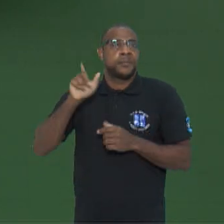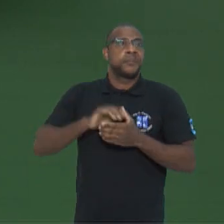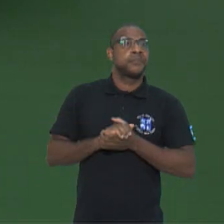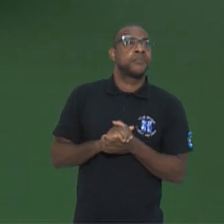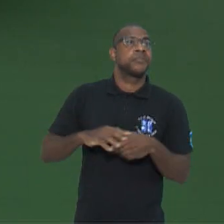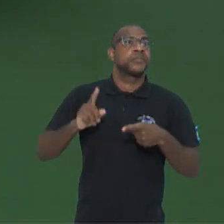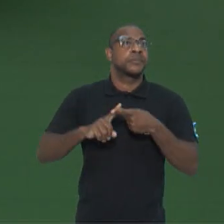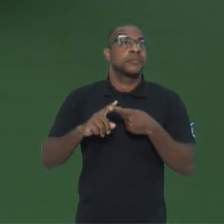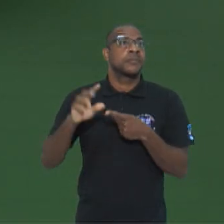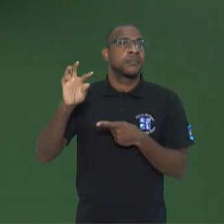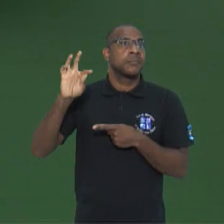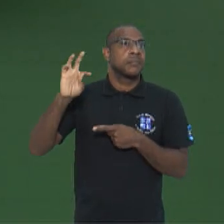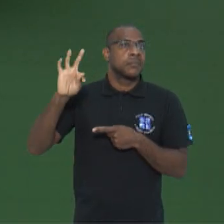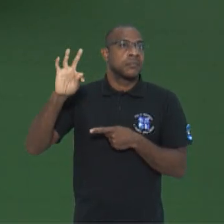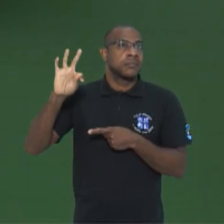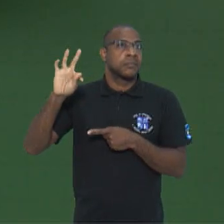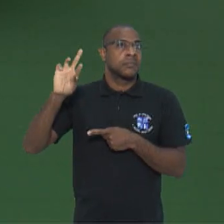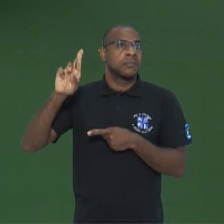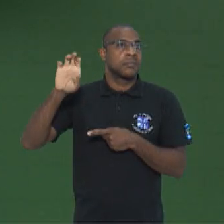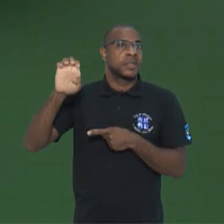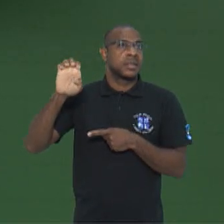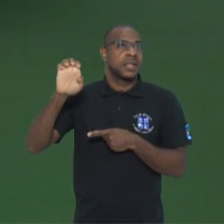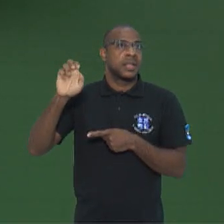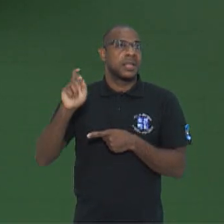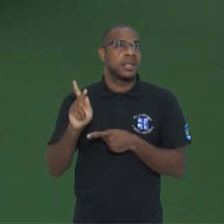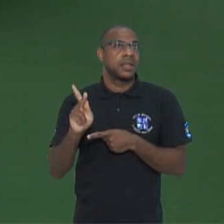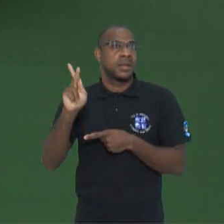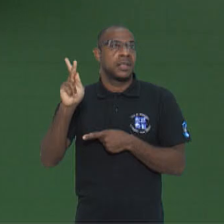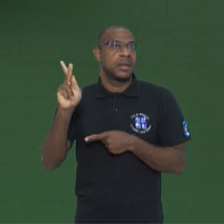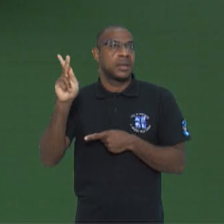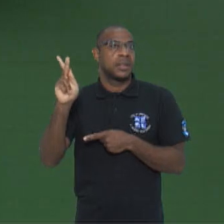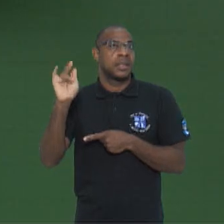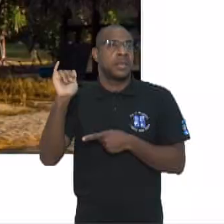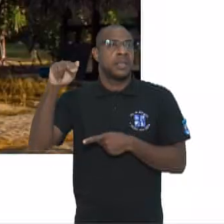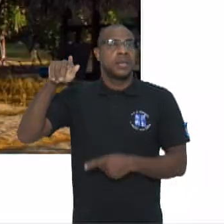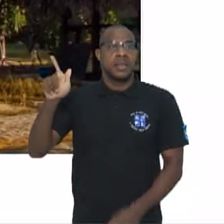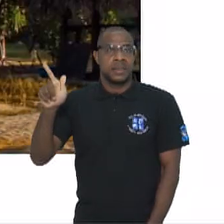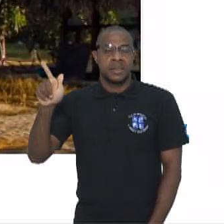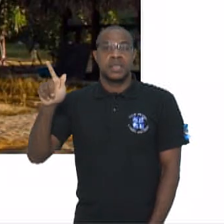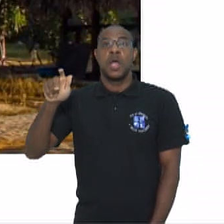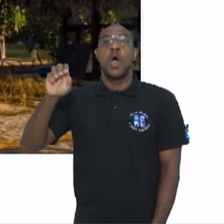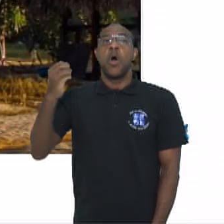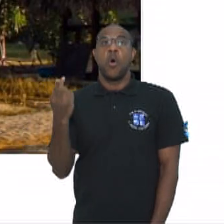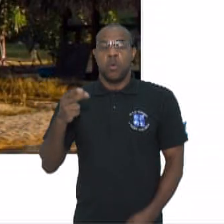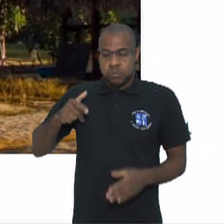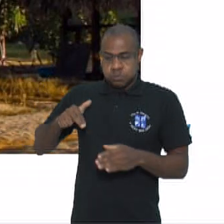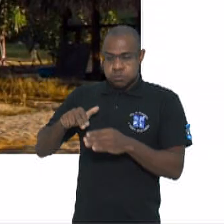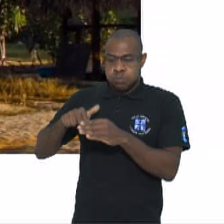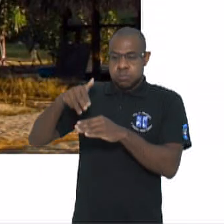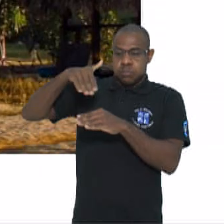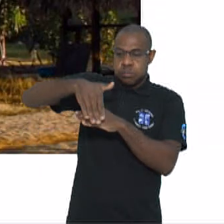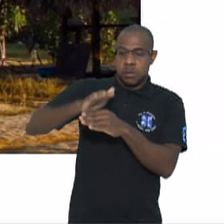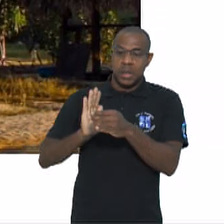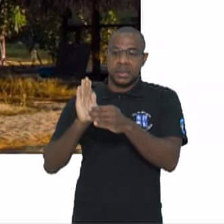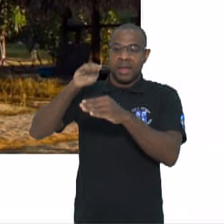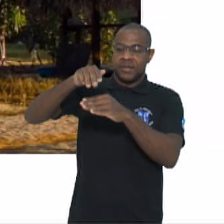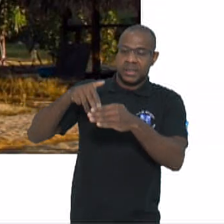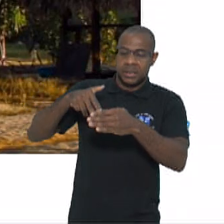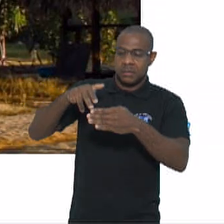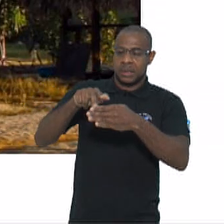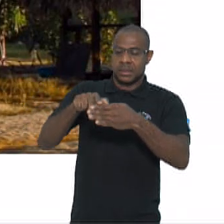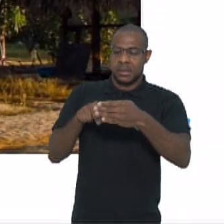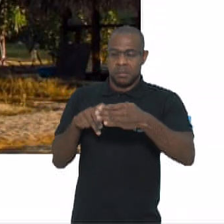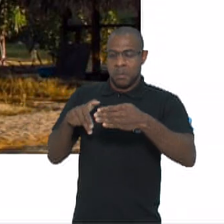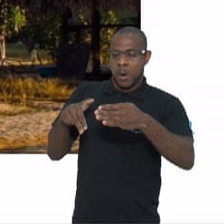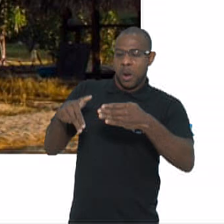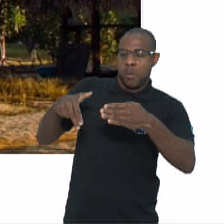o trekking ou travessia, que aí já são percursos de mais de um dia em que há necessidade de pernoite. Então, o